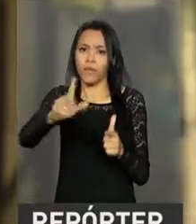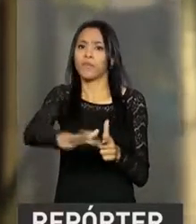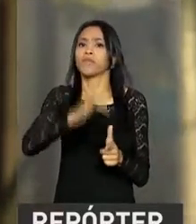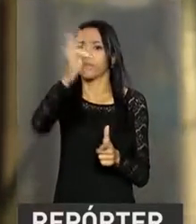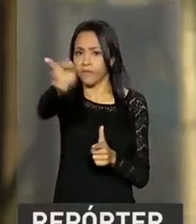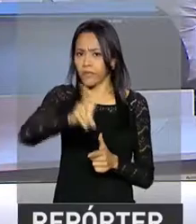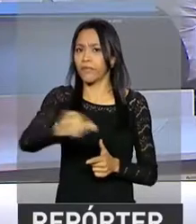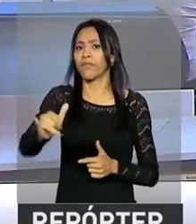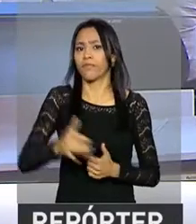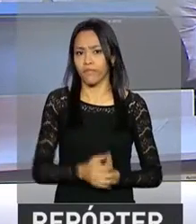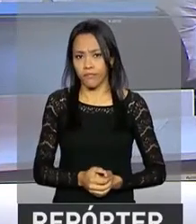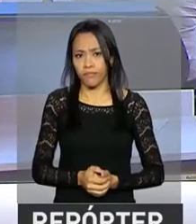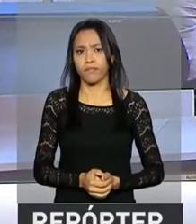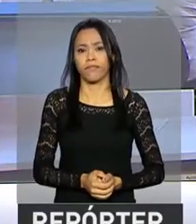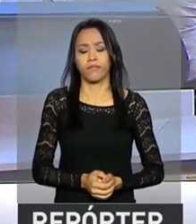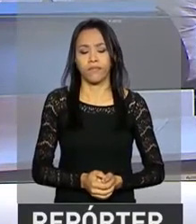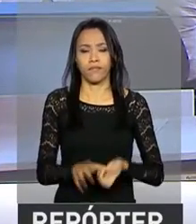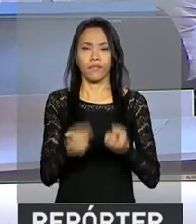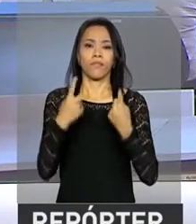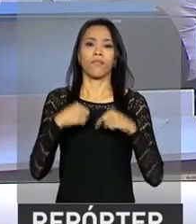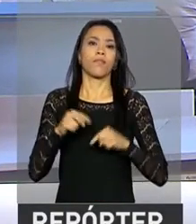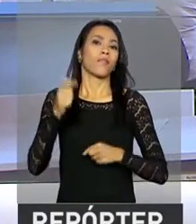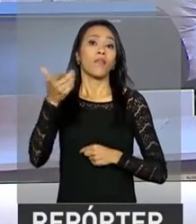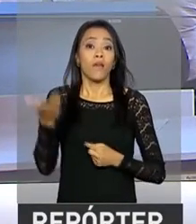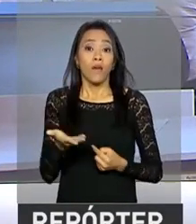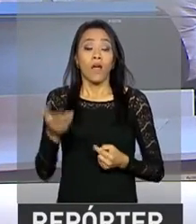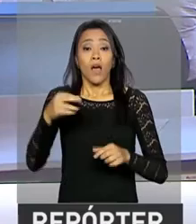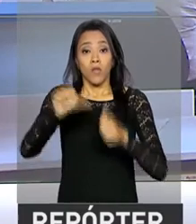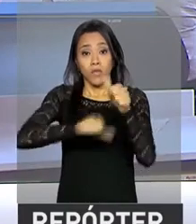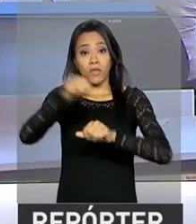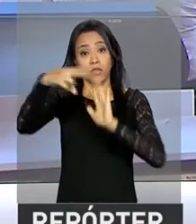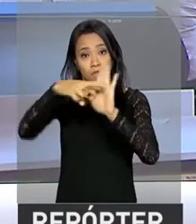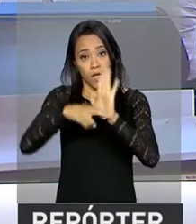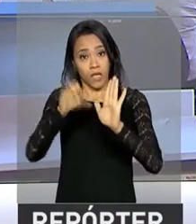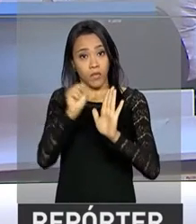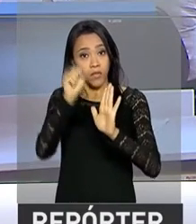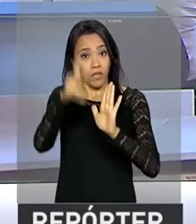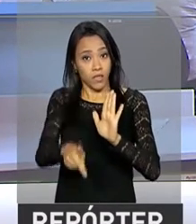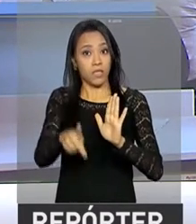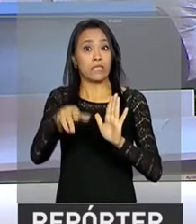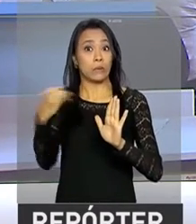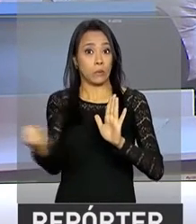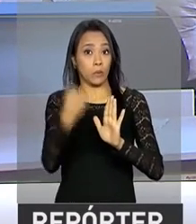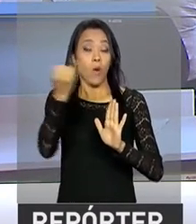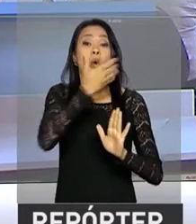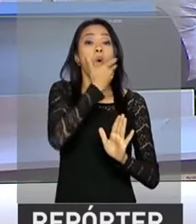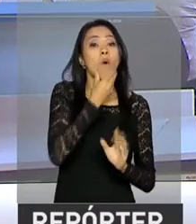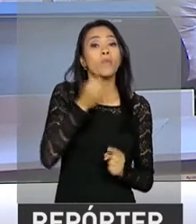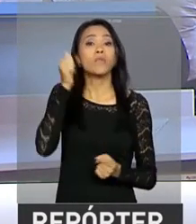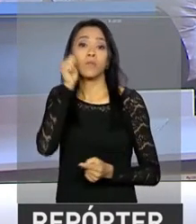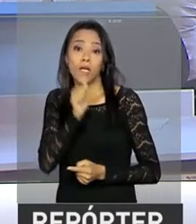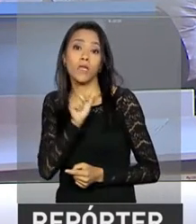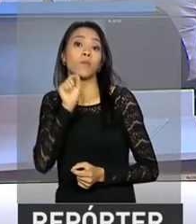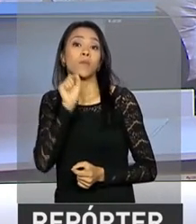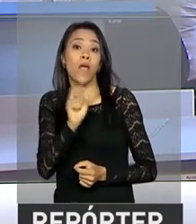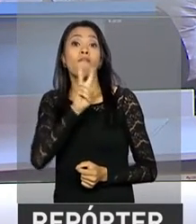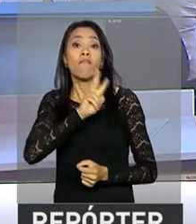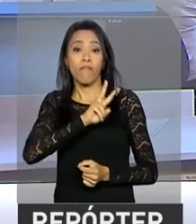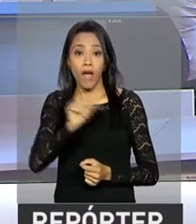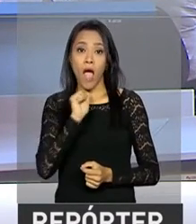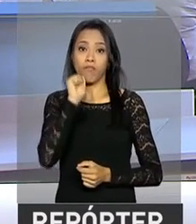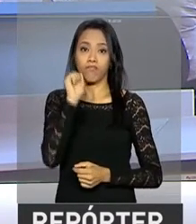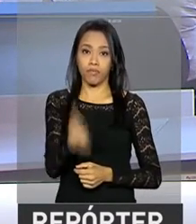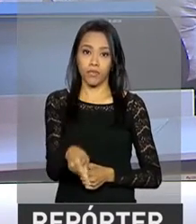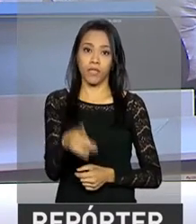certeza e olha a reforma da previdência social muda regras importantes homens e mulheres vão se aposentar